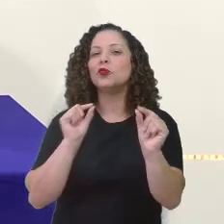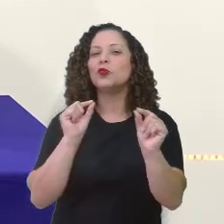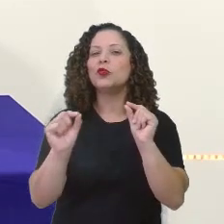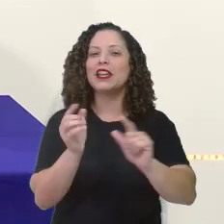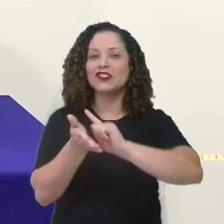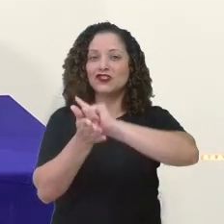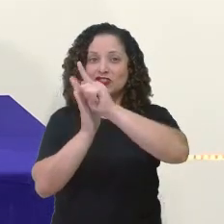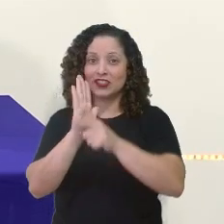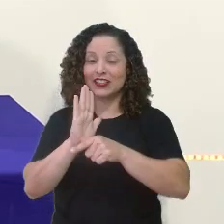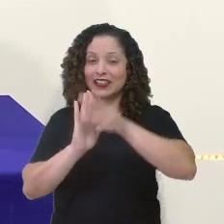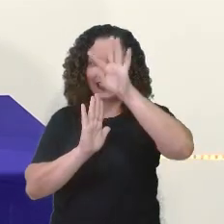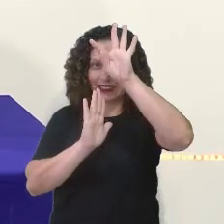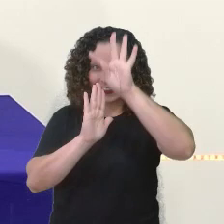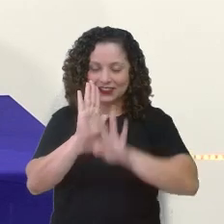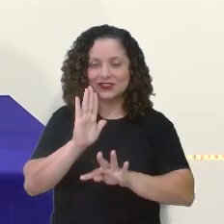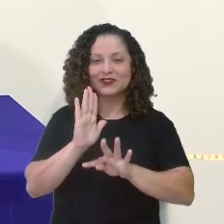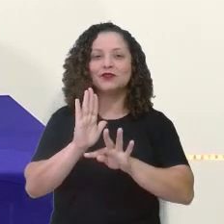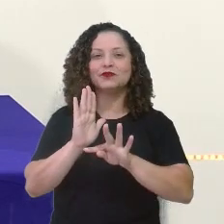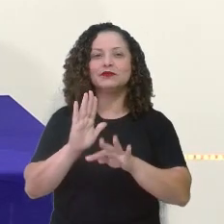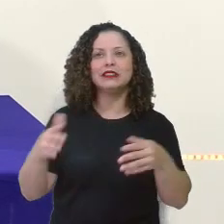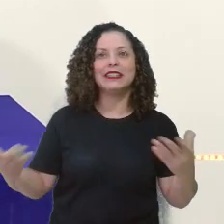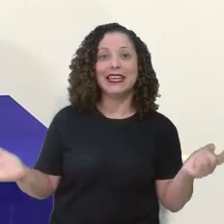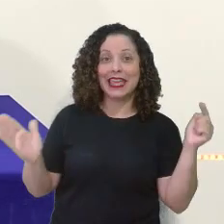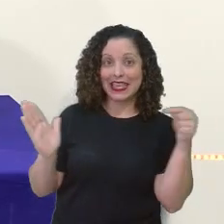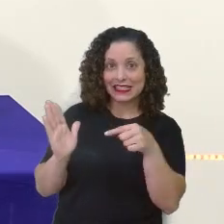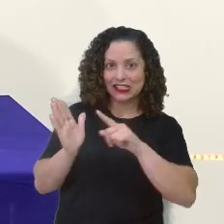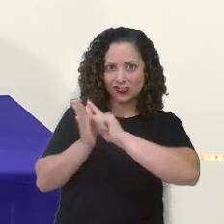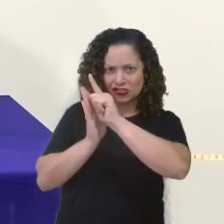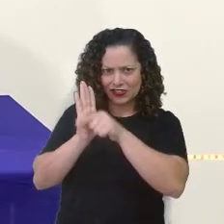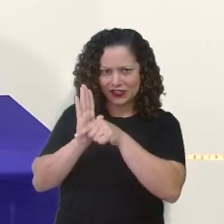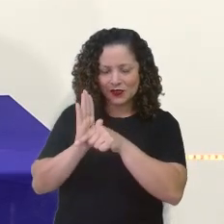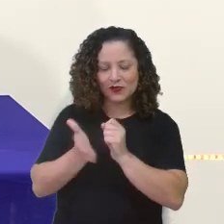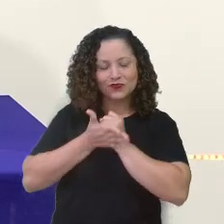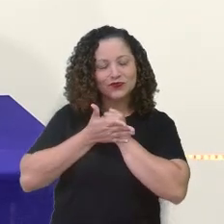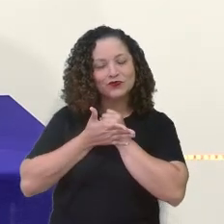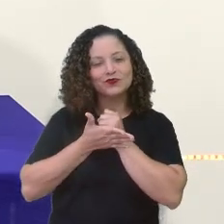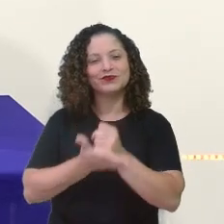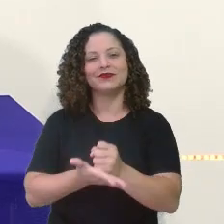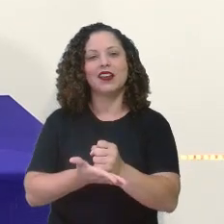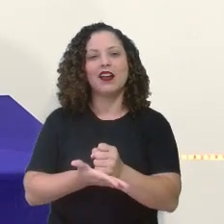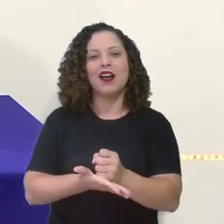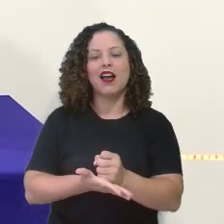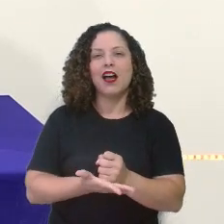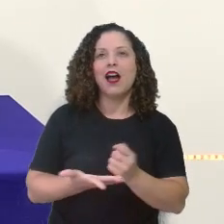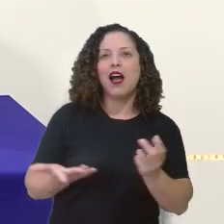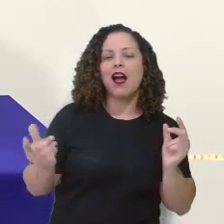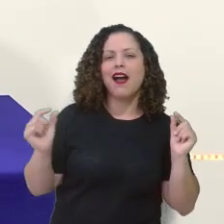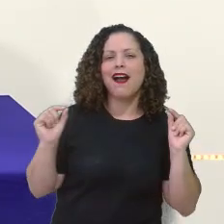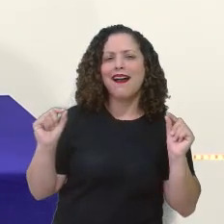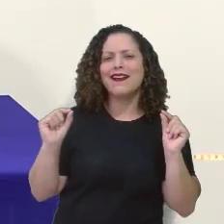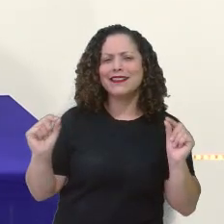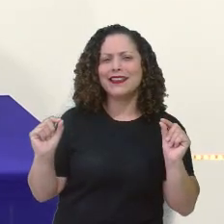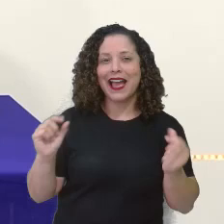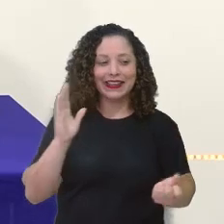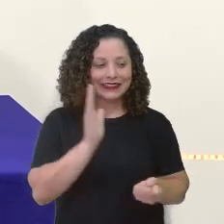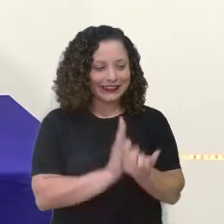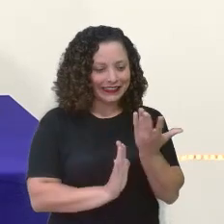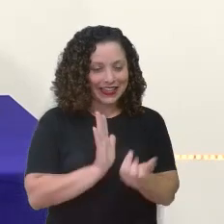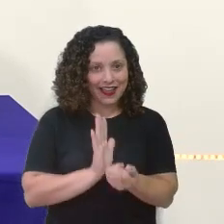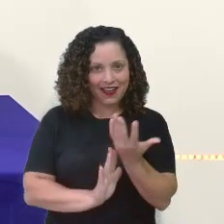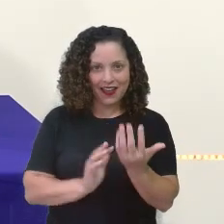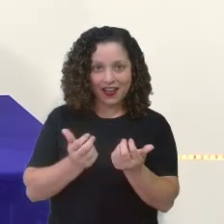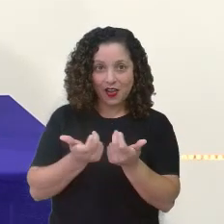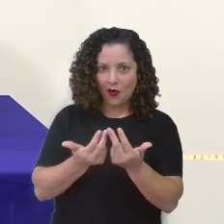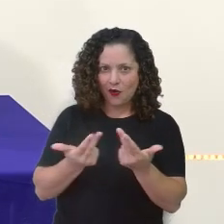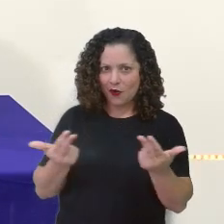gênero textual. E o legal é que esse gênero textual nos ajuda a confeccionar algumas coisas, tá? Porque